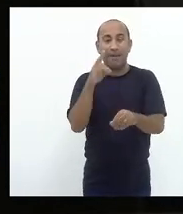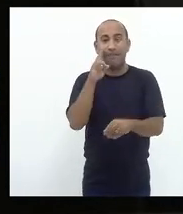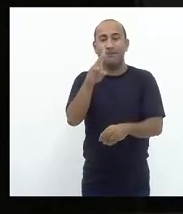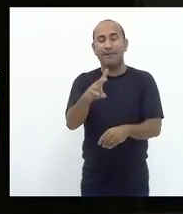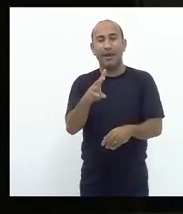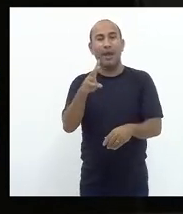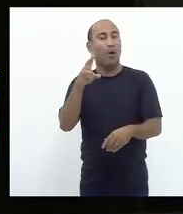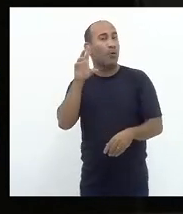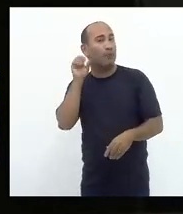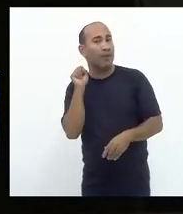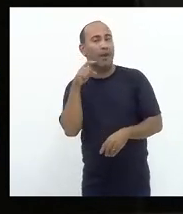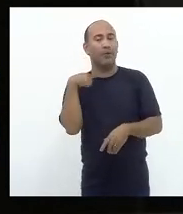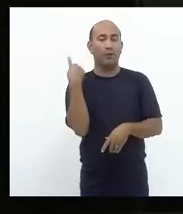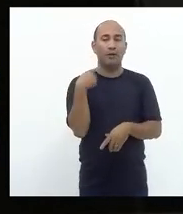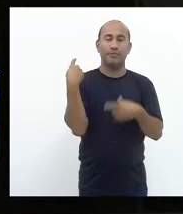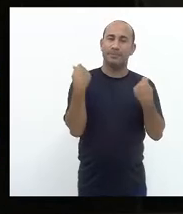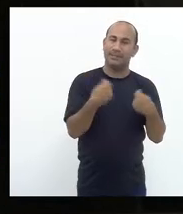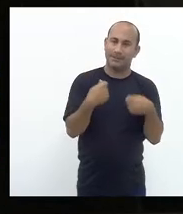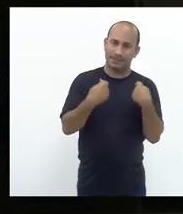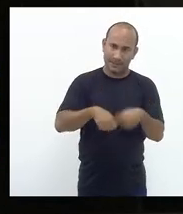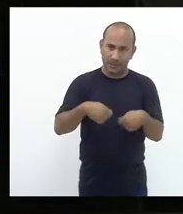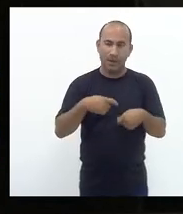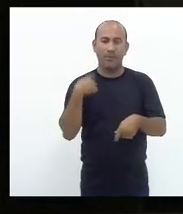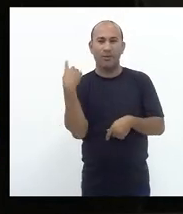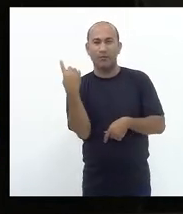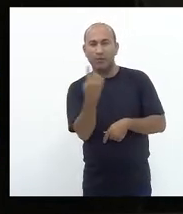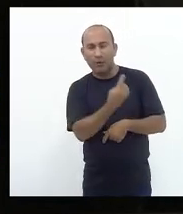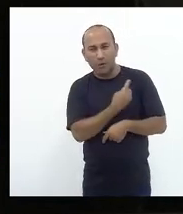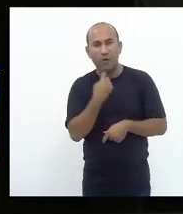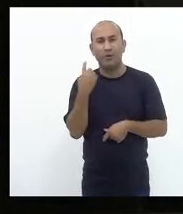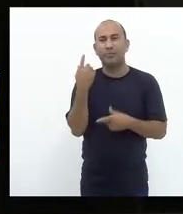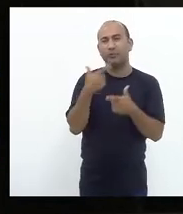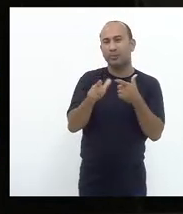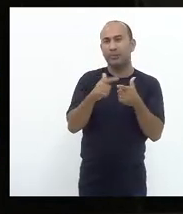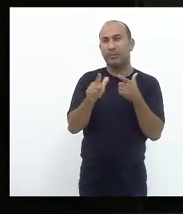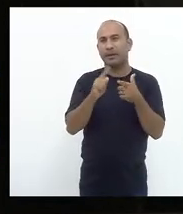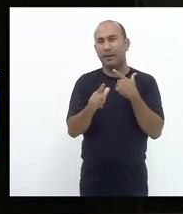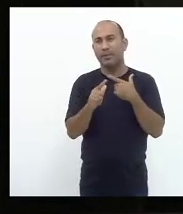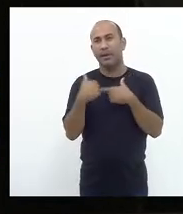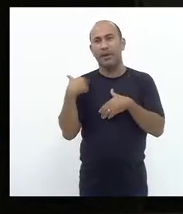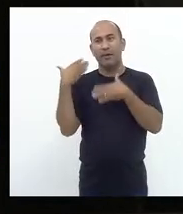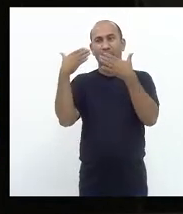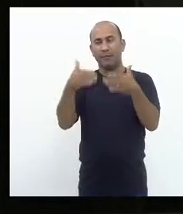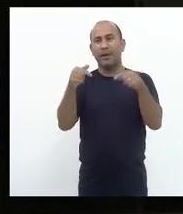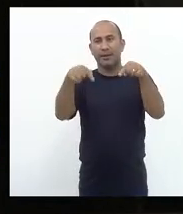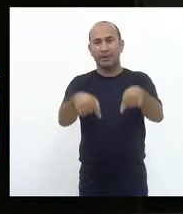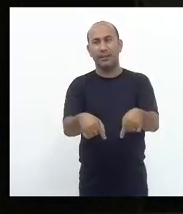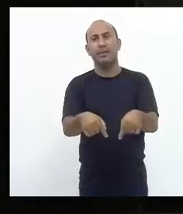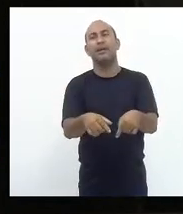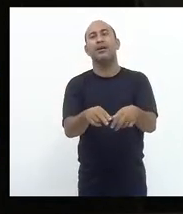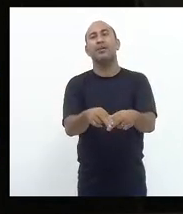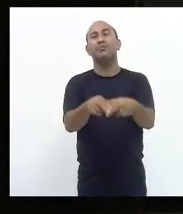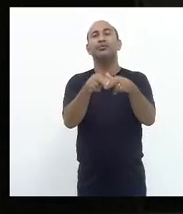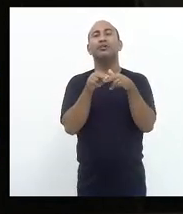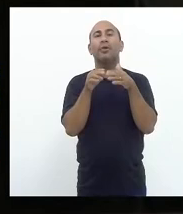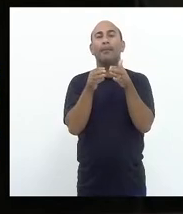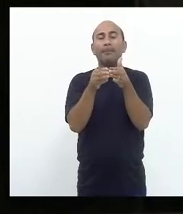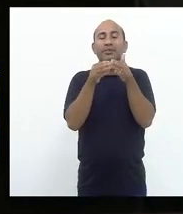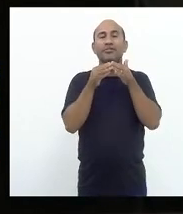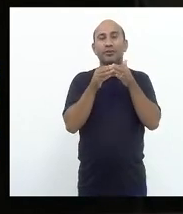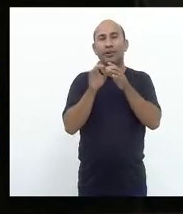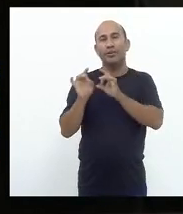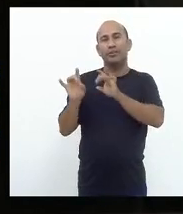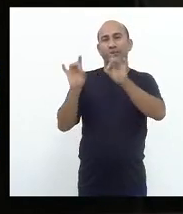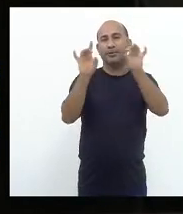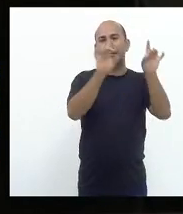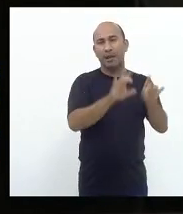e ouvir as nossas necessidades, as nossas demandas. E eu venho aqui fazer uso, né, do pedido especial ao